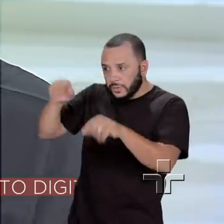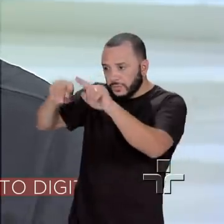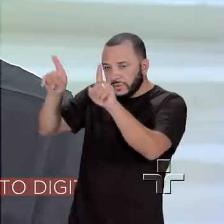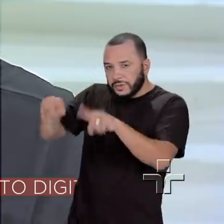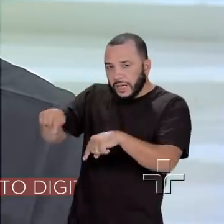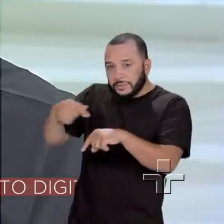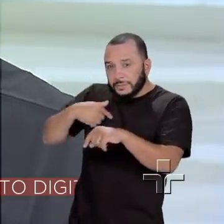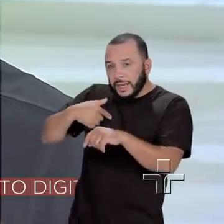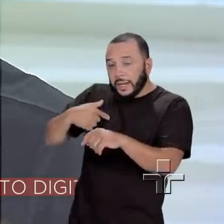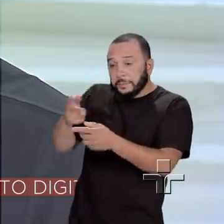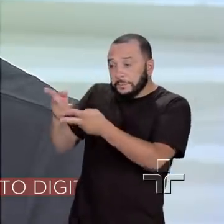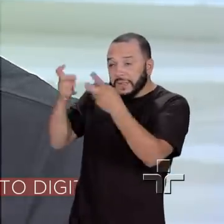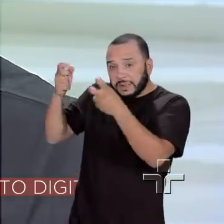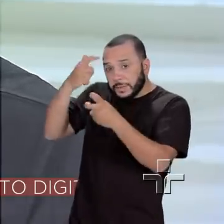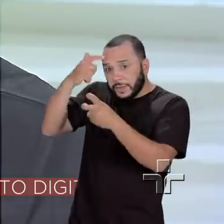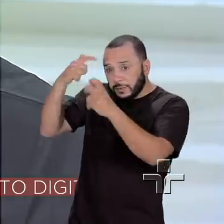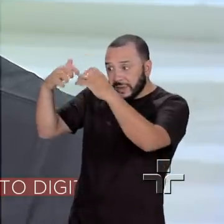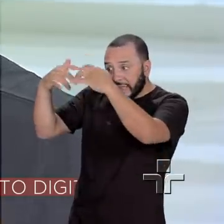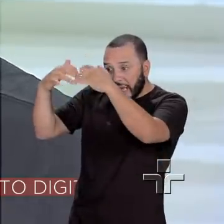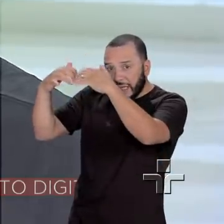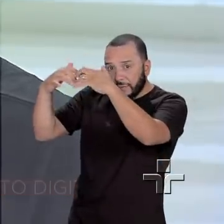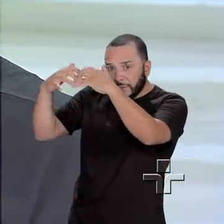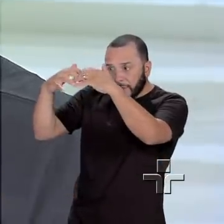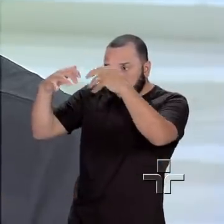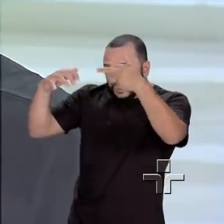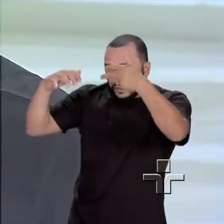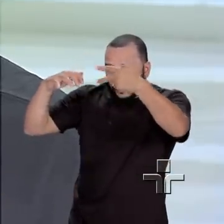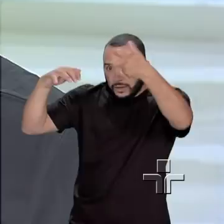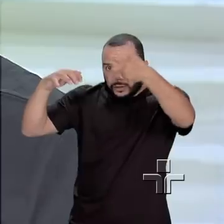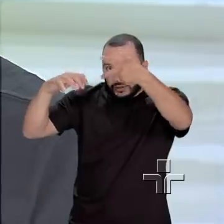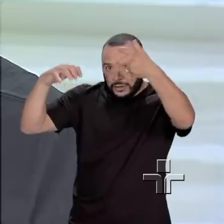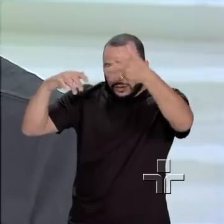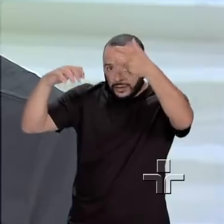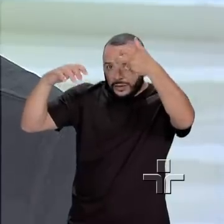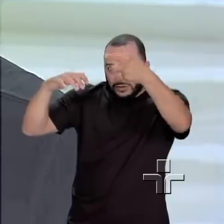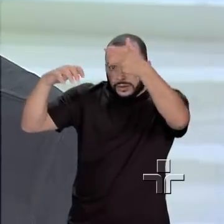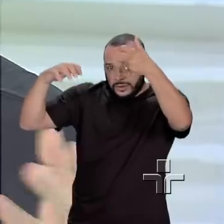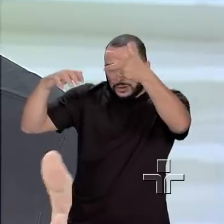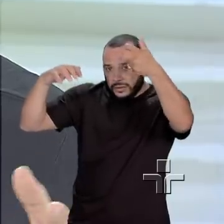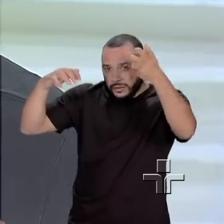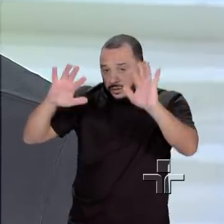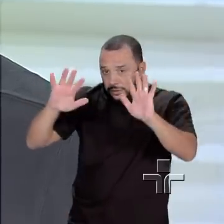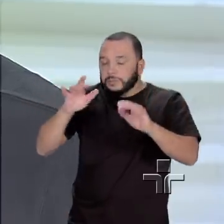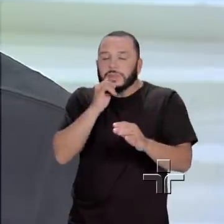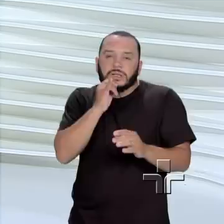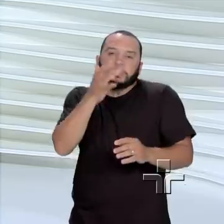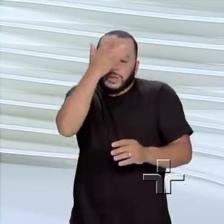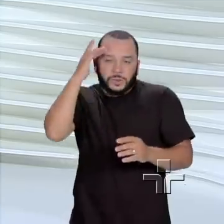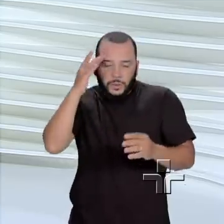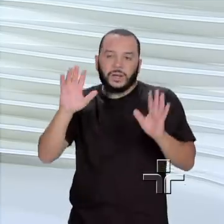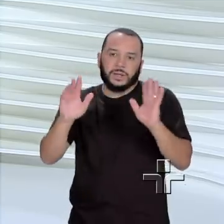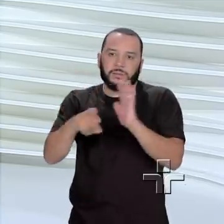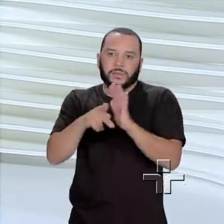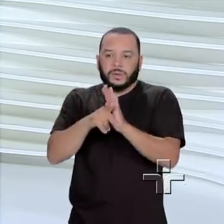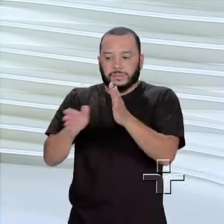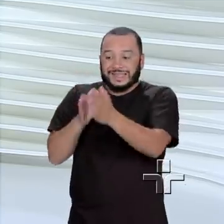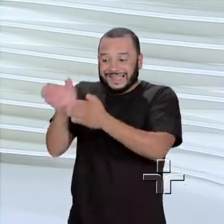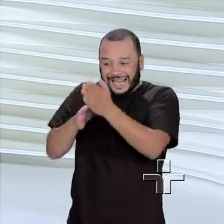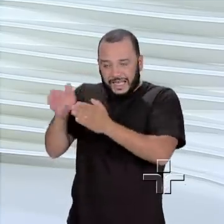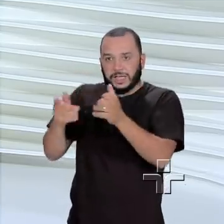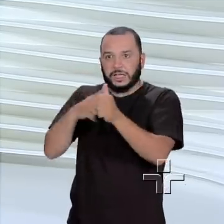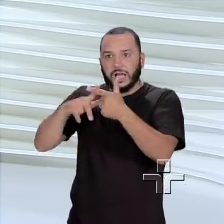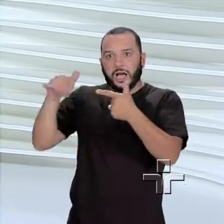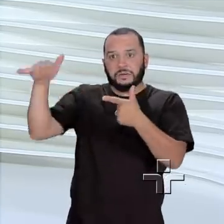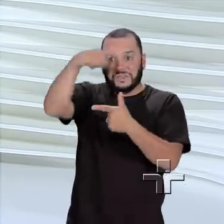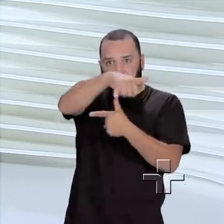desses funcionários. Por exemplo, condutores de trem, pilotos de avião, pessoas que são responsáveis por operações críticas que